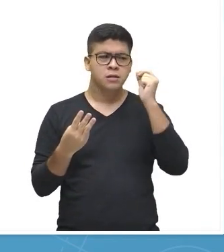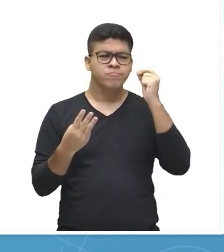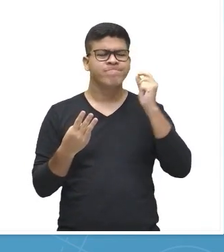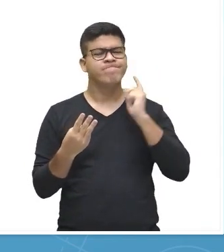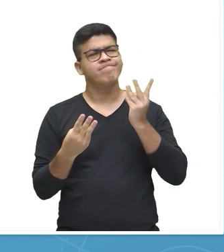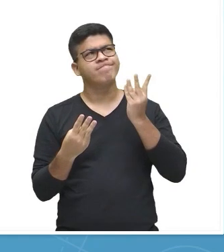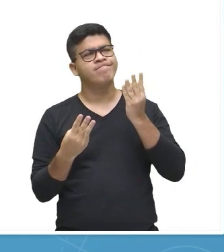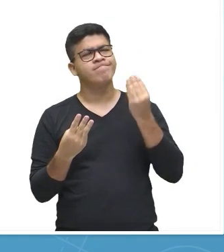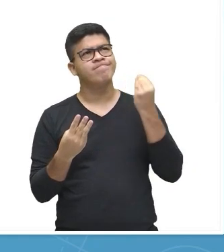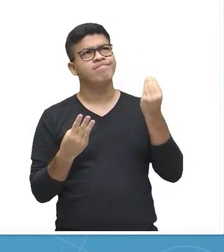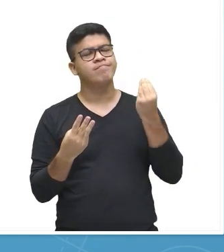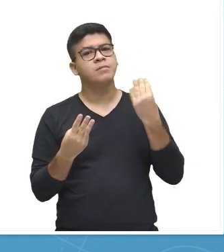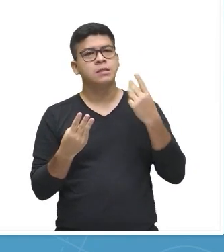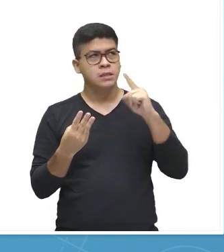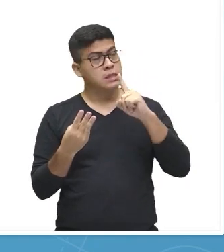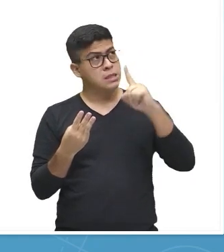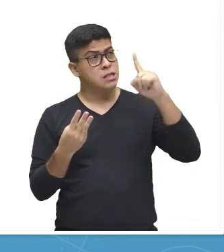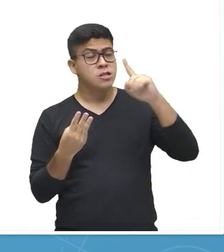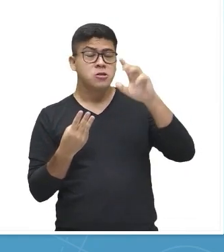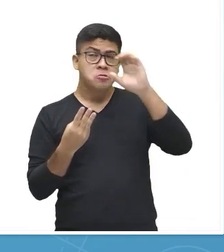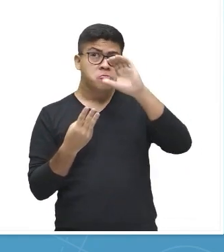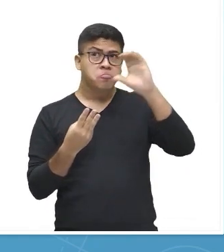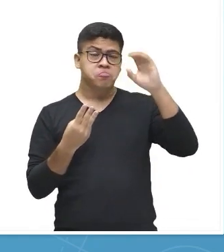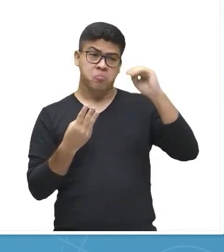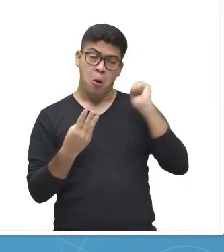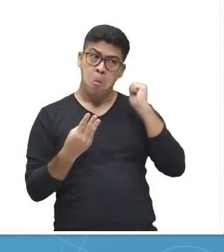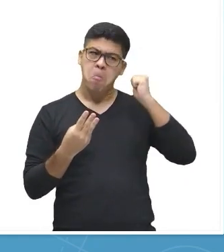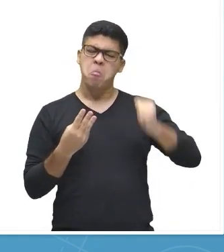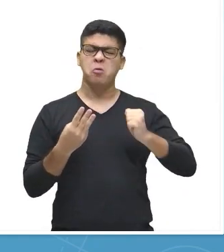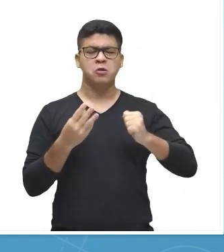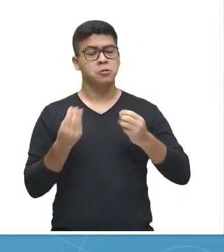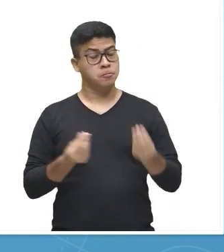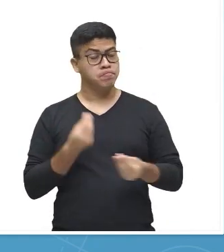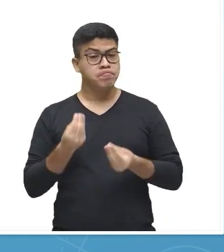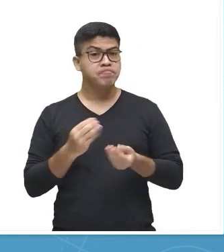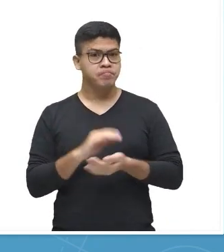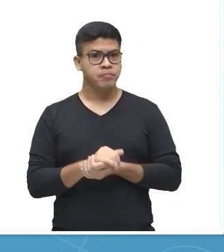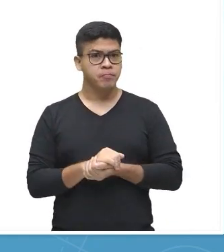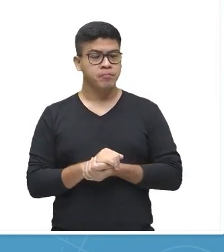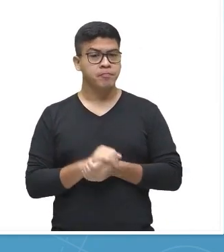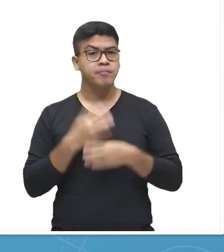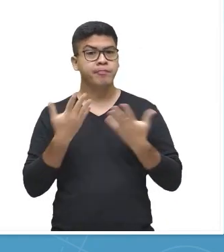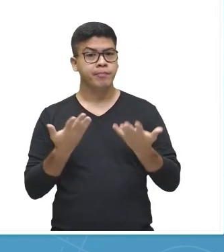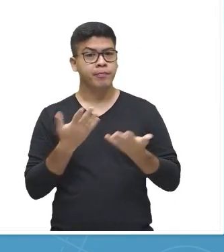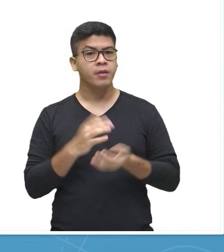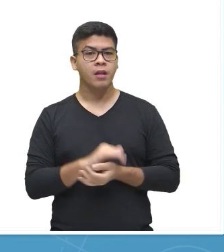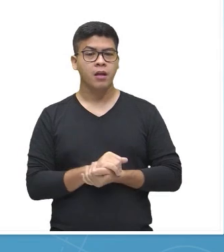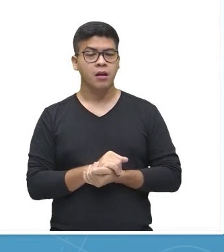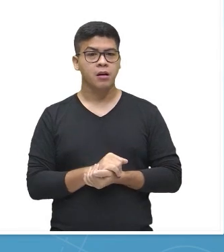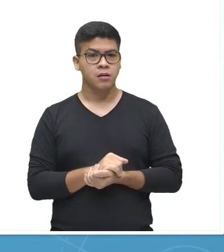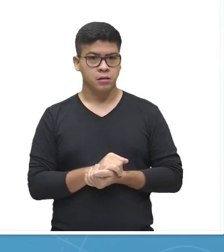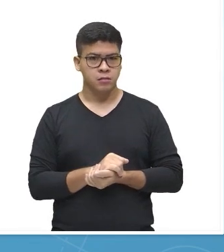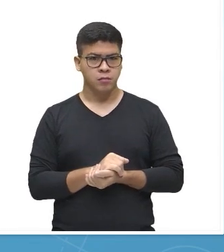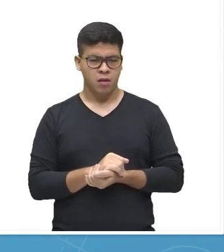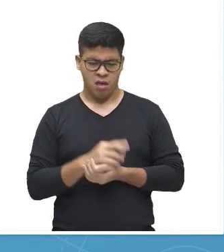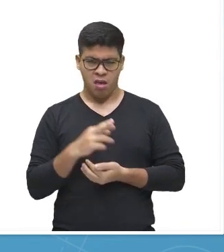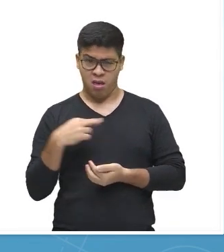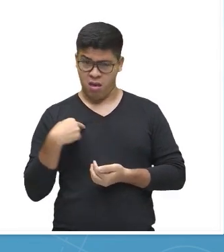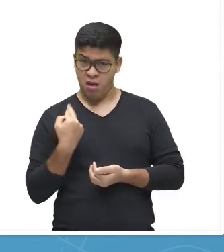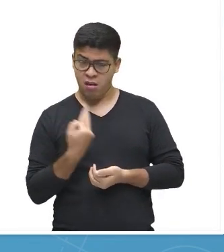que existe algo superior, Deus é a... Vamos ver aqui,